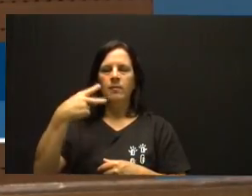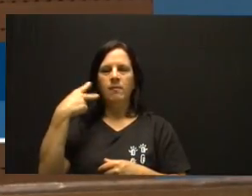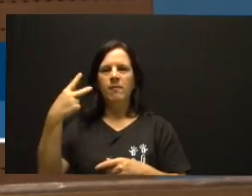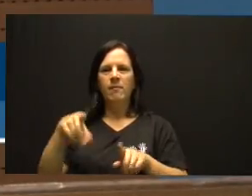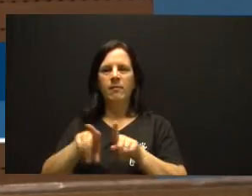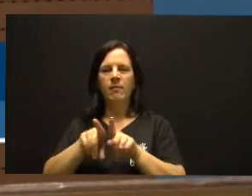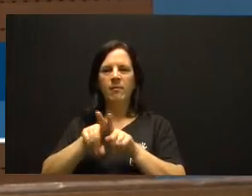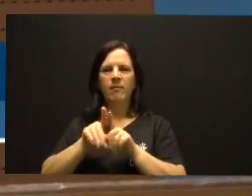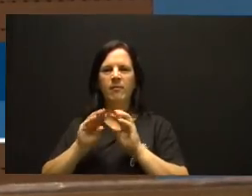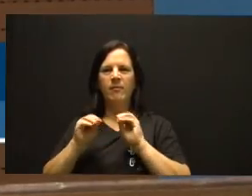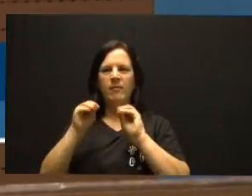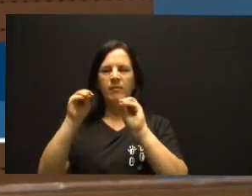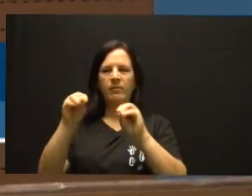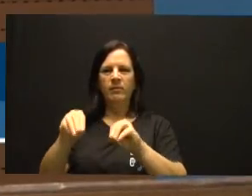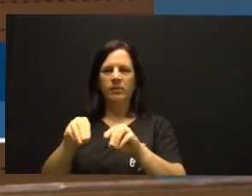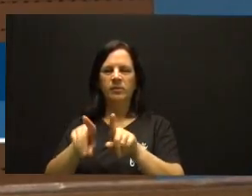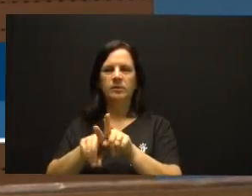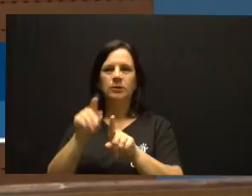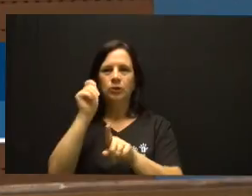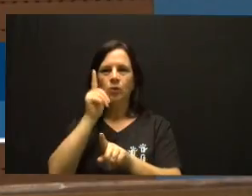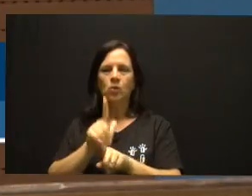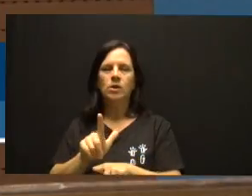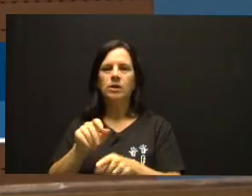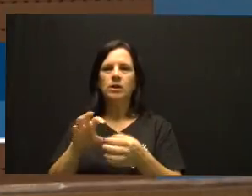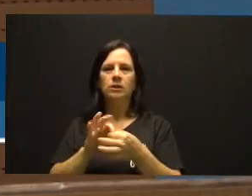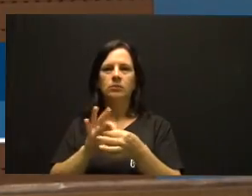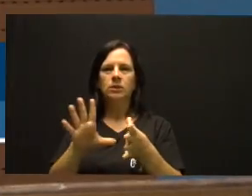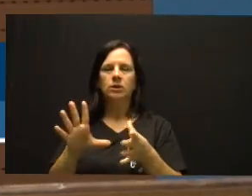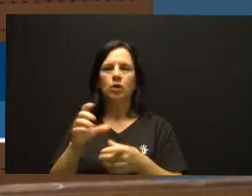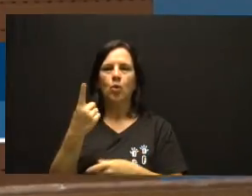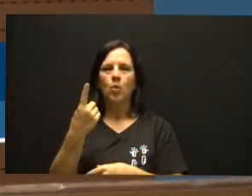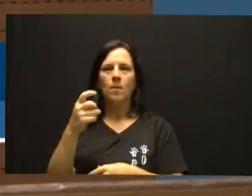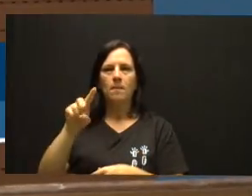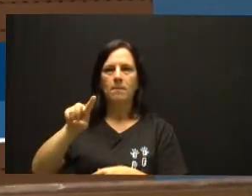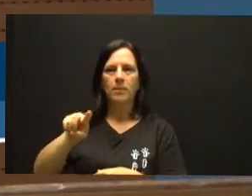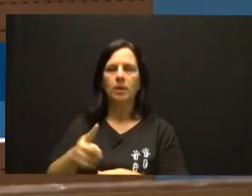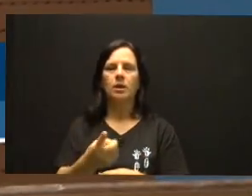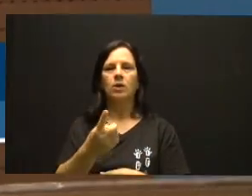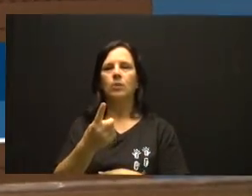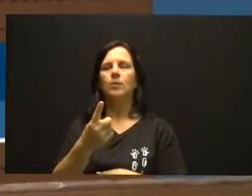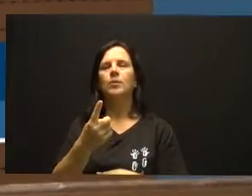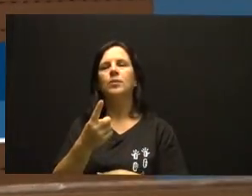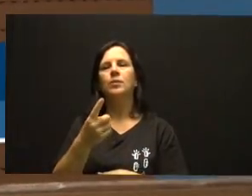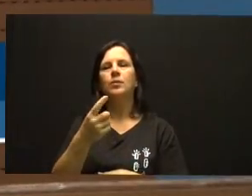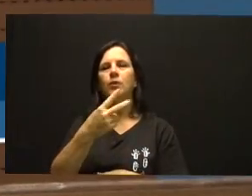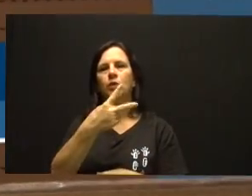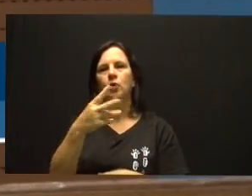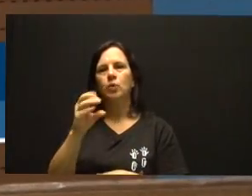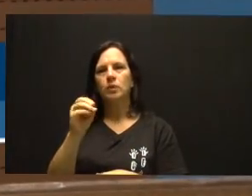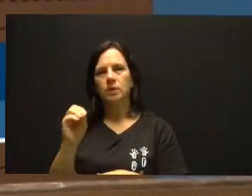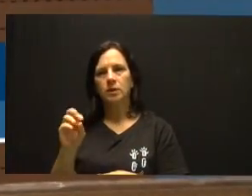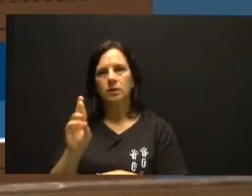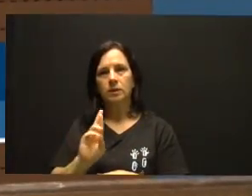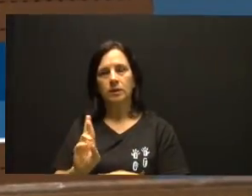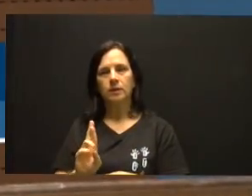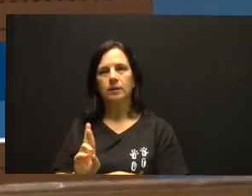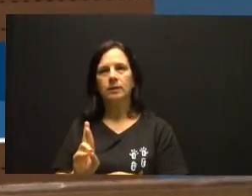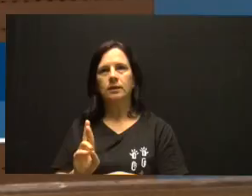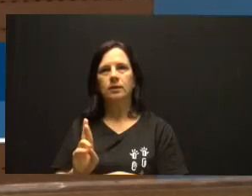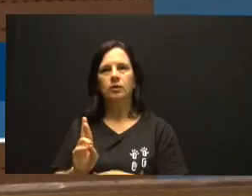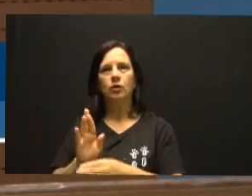bacias hidrográficas, onde conseguimos a liberação de 1.200.000. Lembrando, vereadores, que essa é de